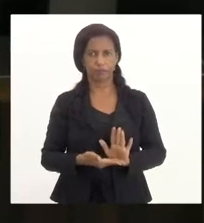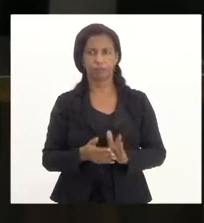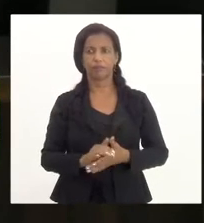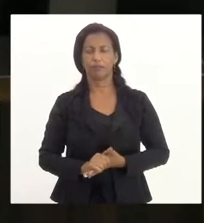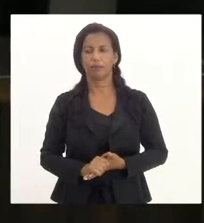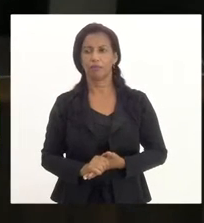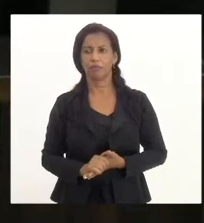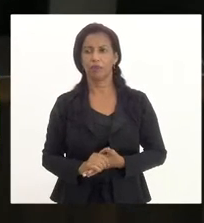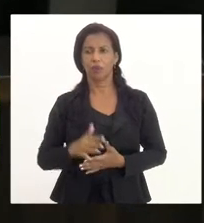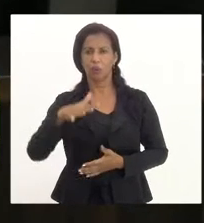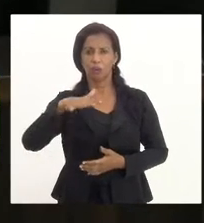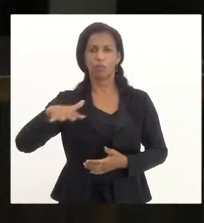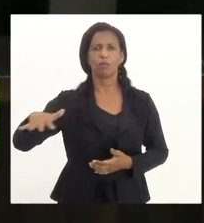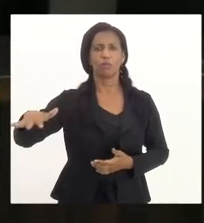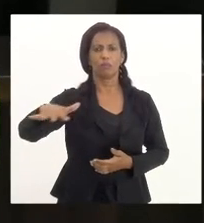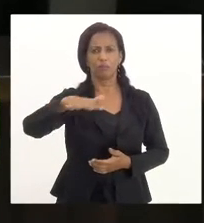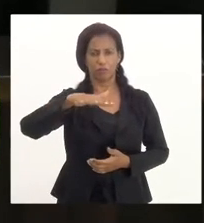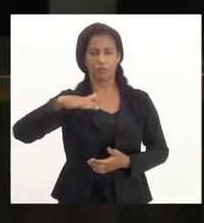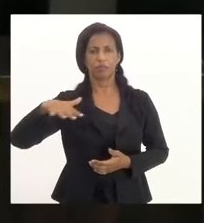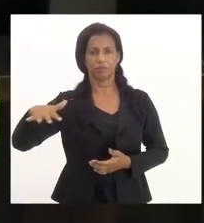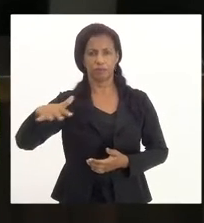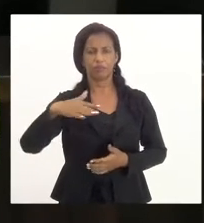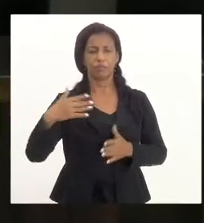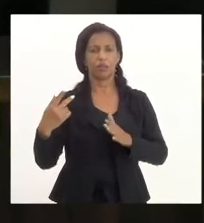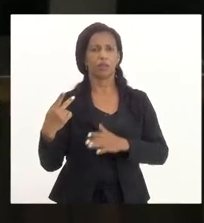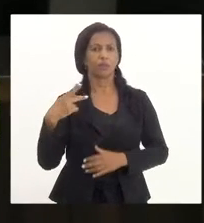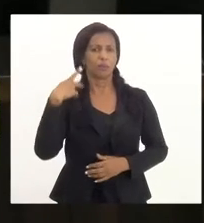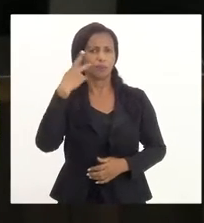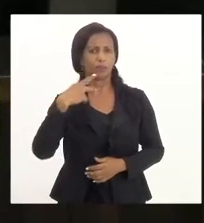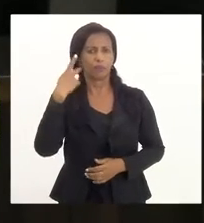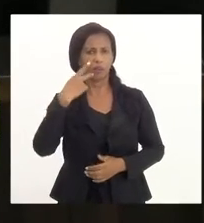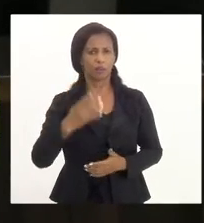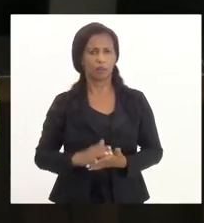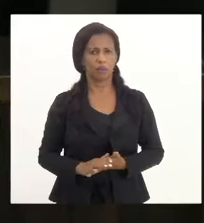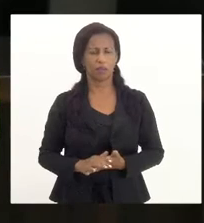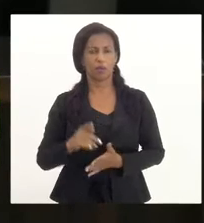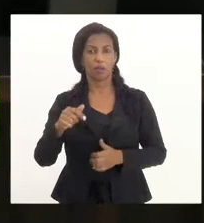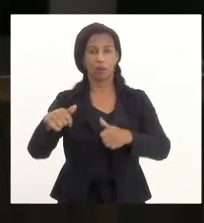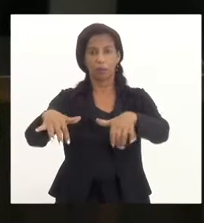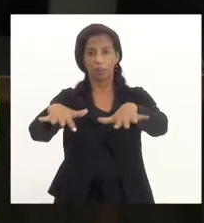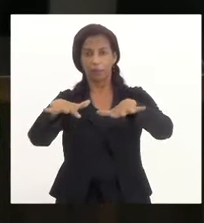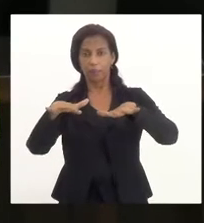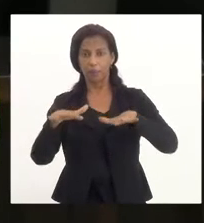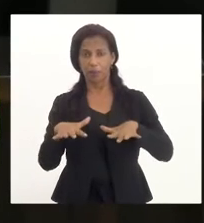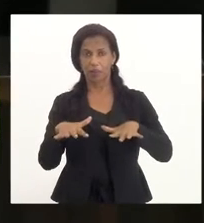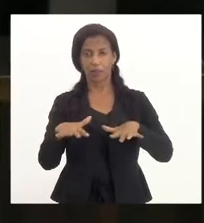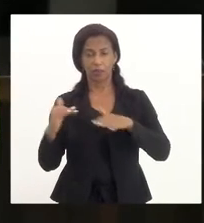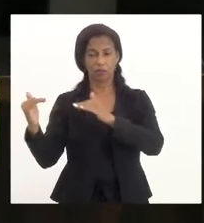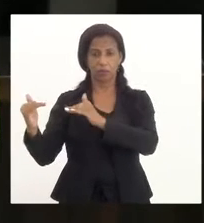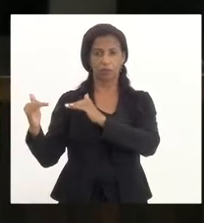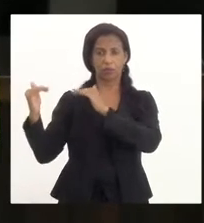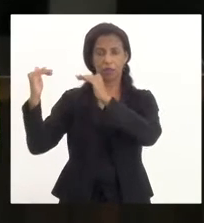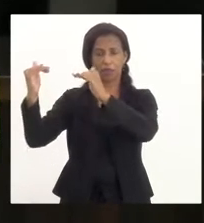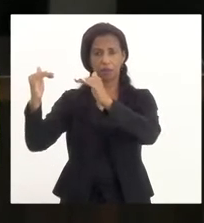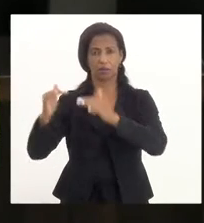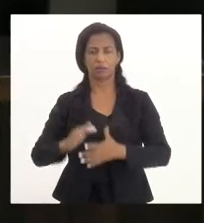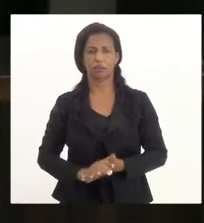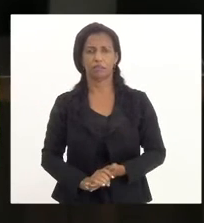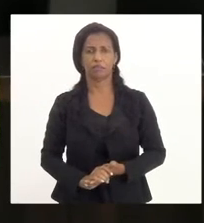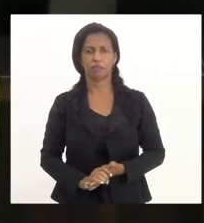o ambiente de decisão no parlamento é o plenário que a soberano